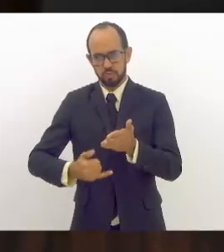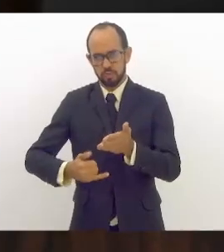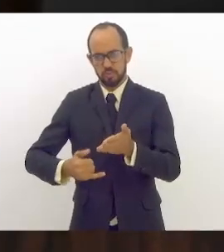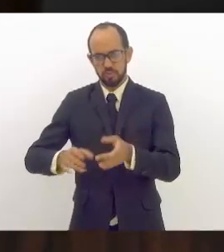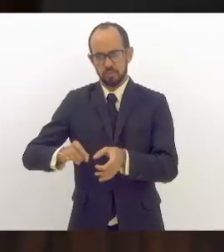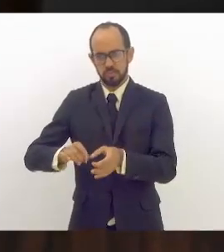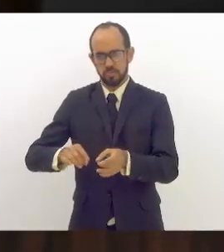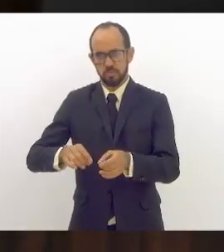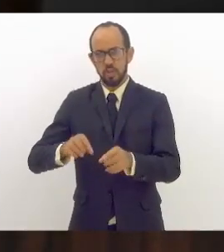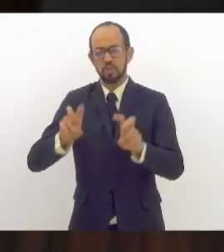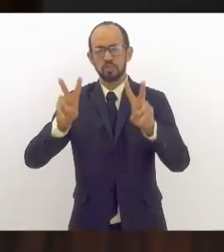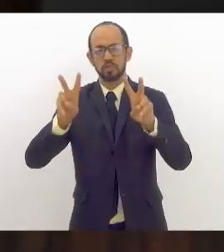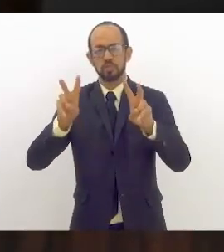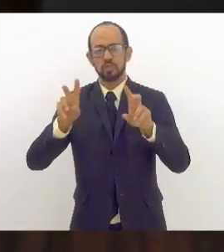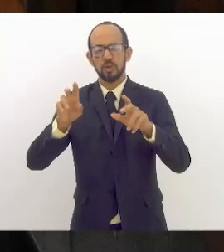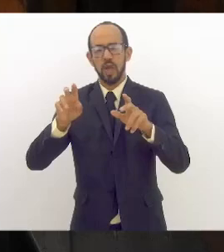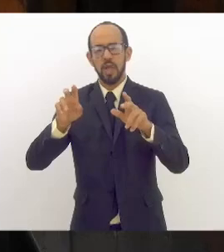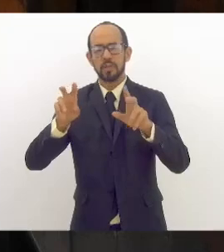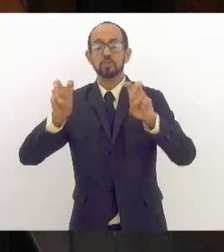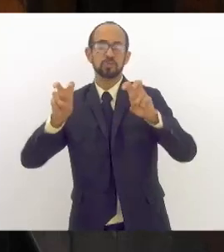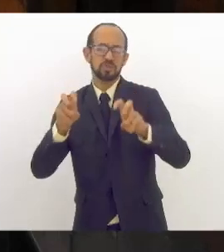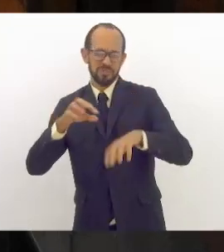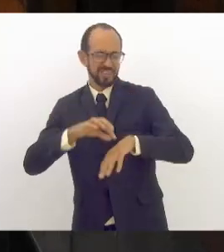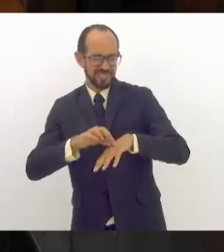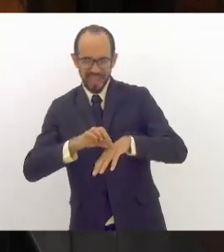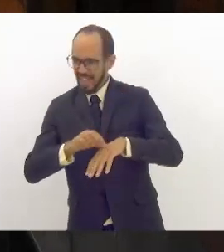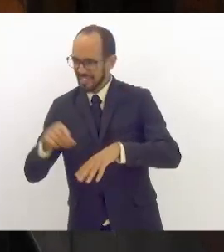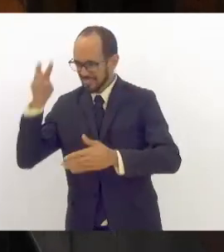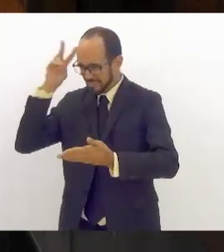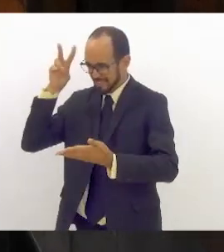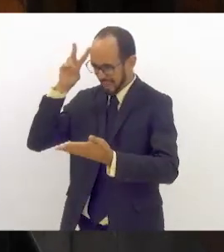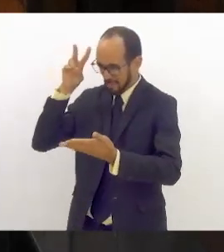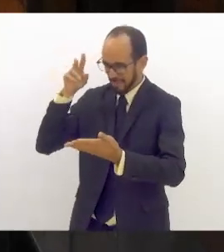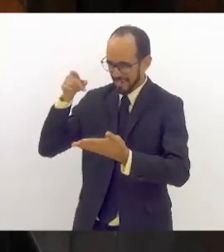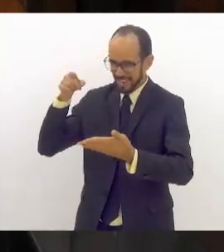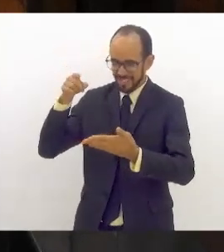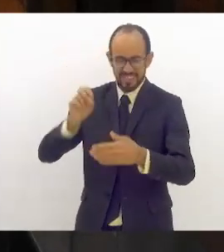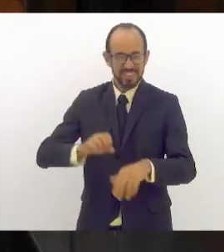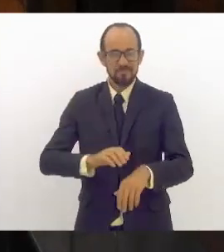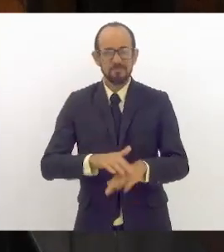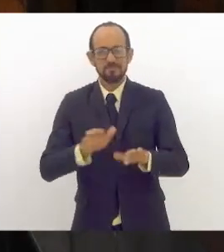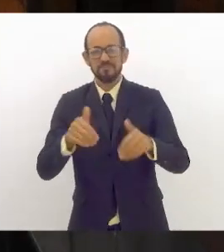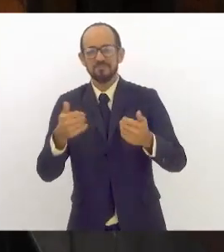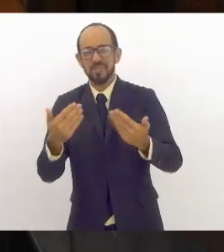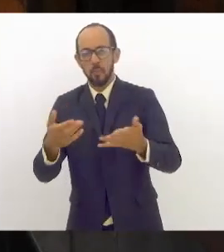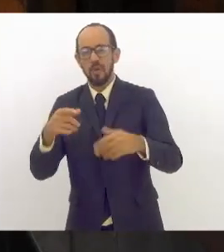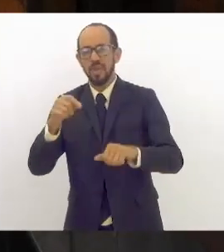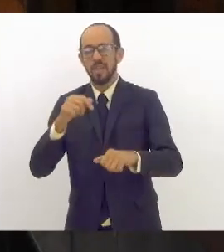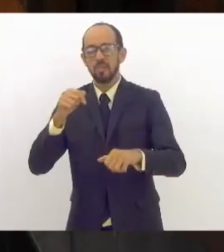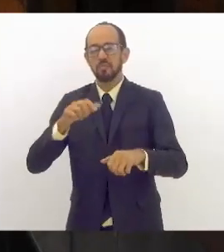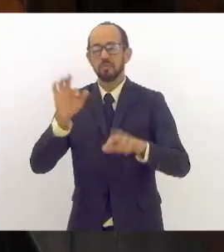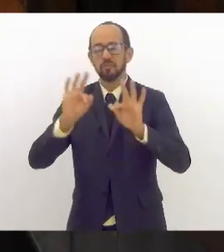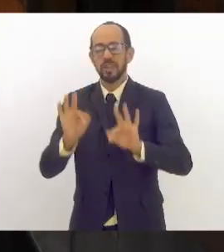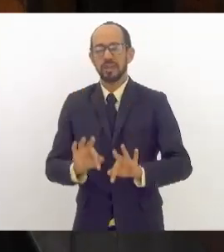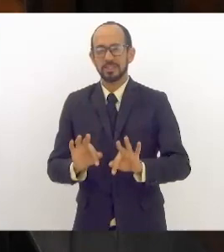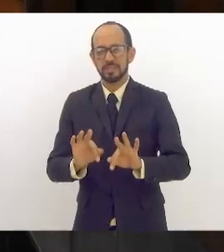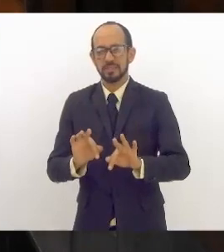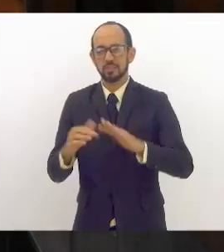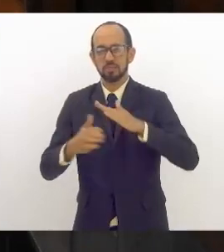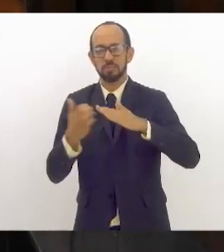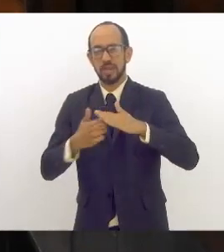carnes é e eu fico muito feliz de um empresário dizer para ela vai ter sua negação